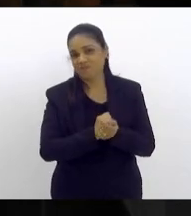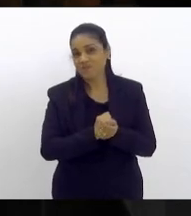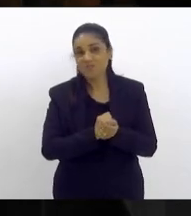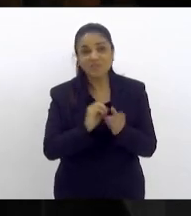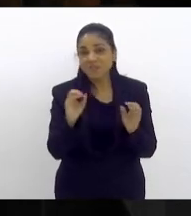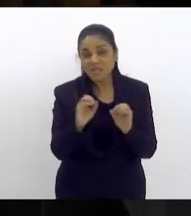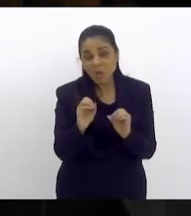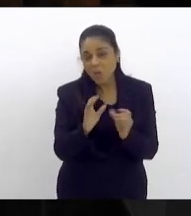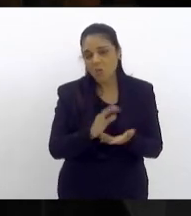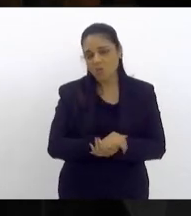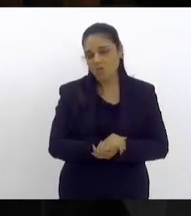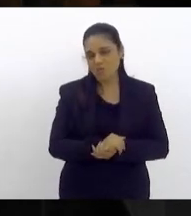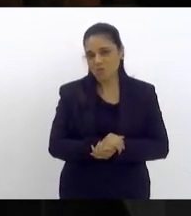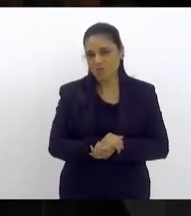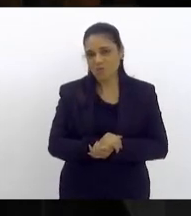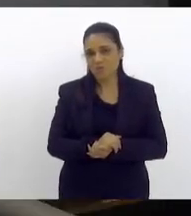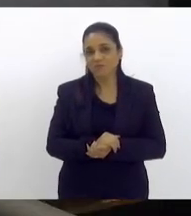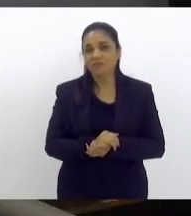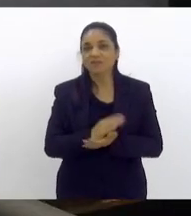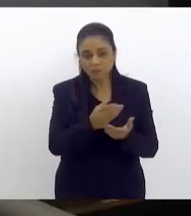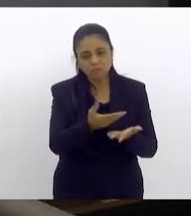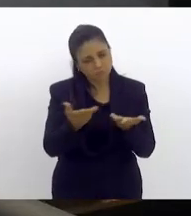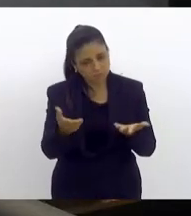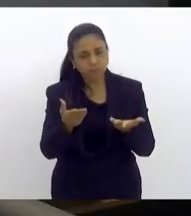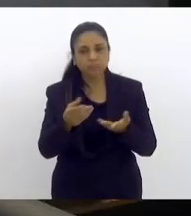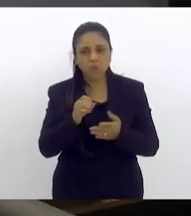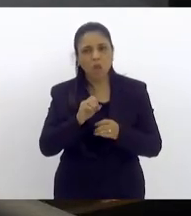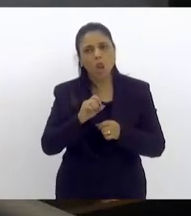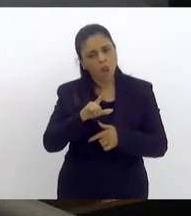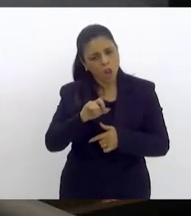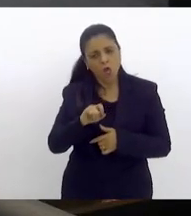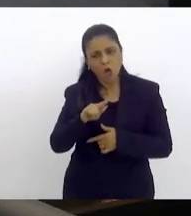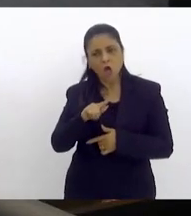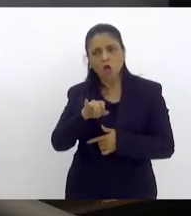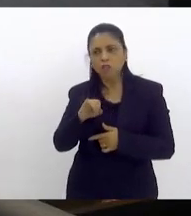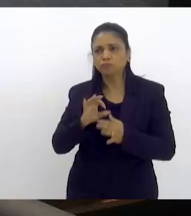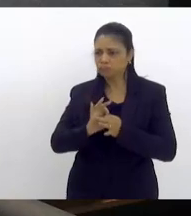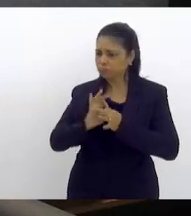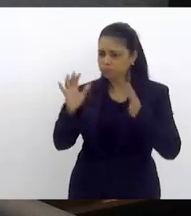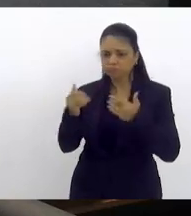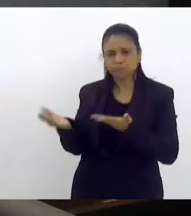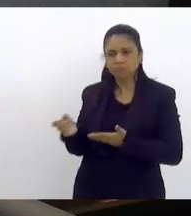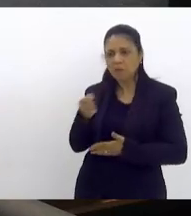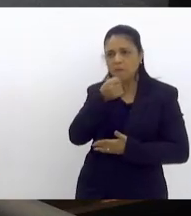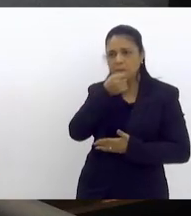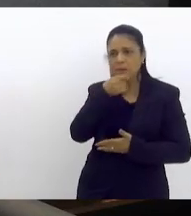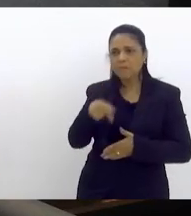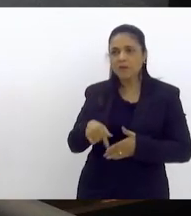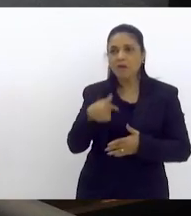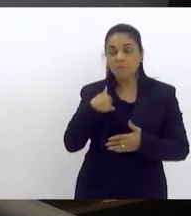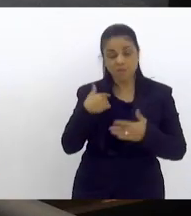pois não estou sendo muito tranquilo e Respeito